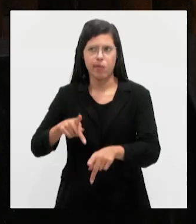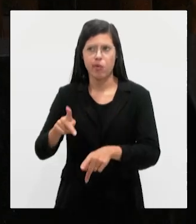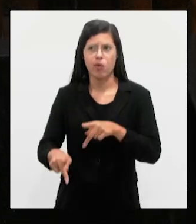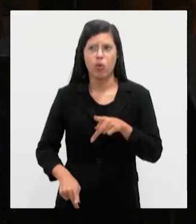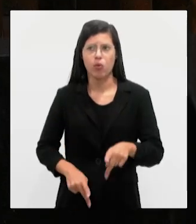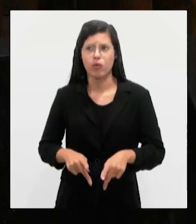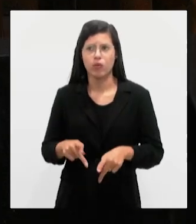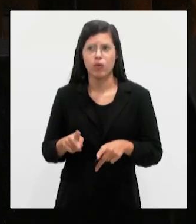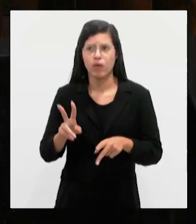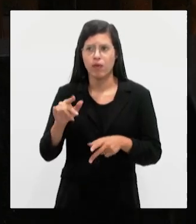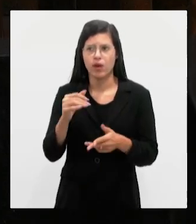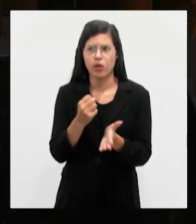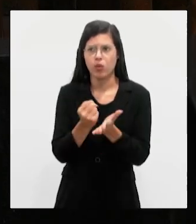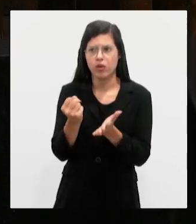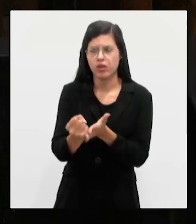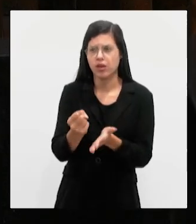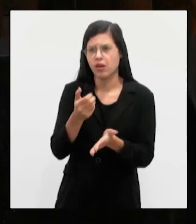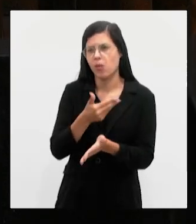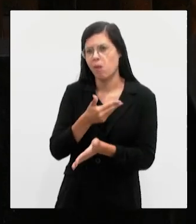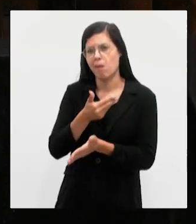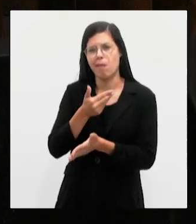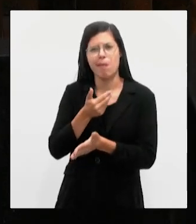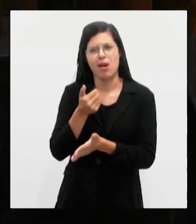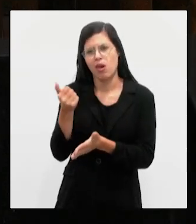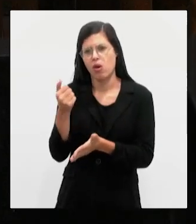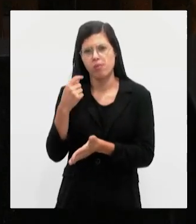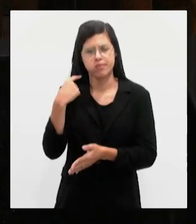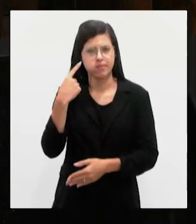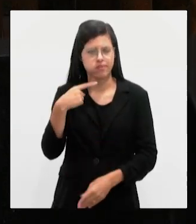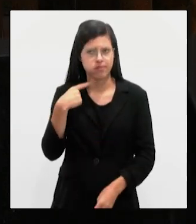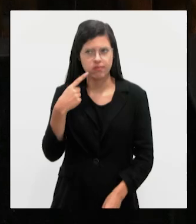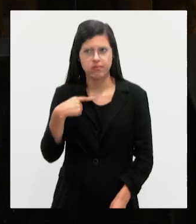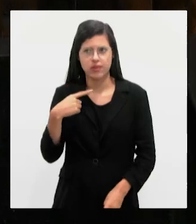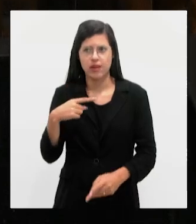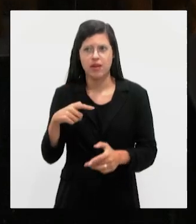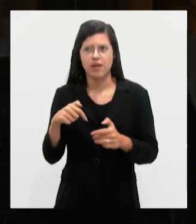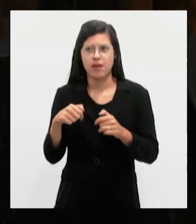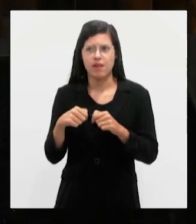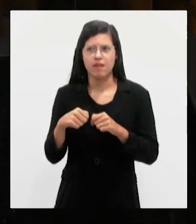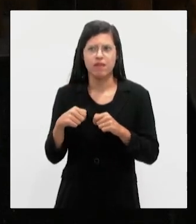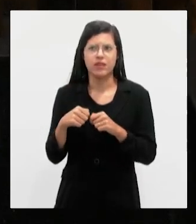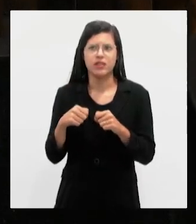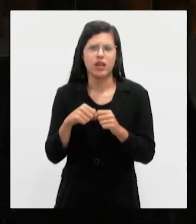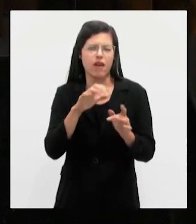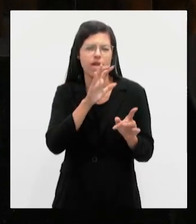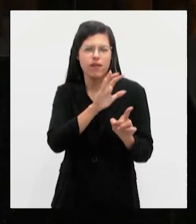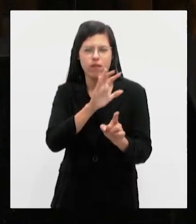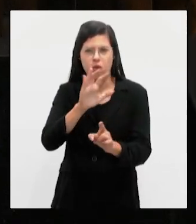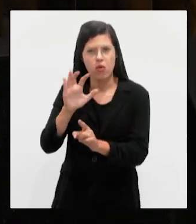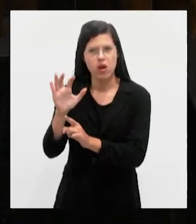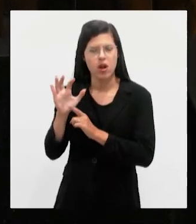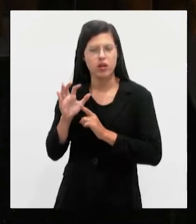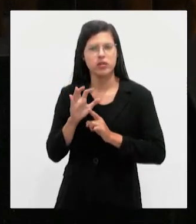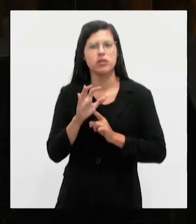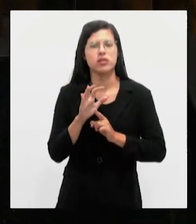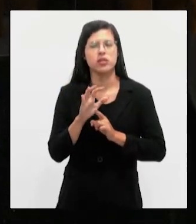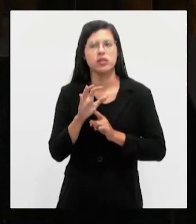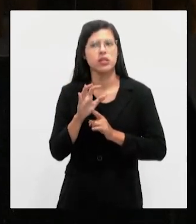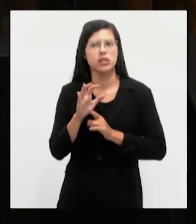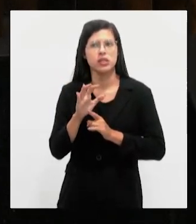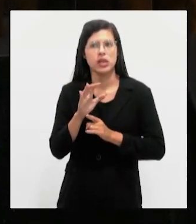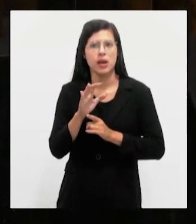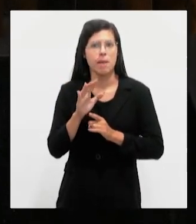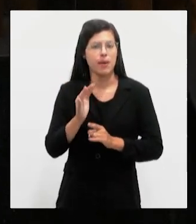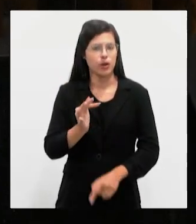vai contratar os melhores advogados, vai fazer aquele tráfico de influência, para que isso, lá